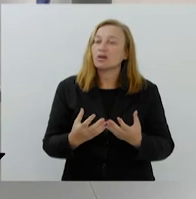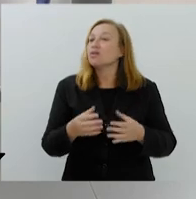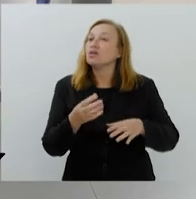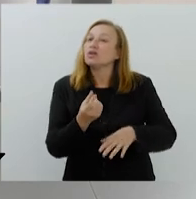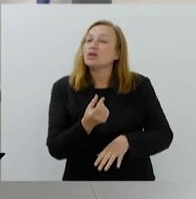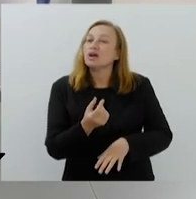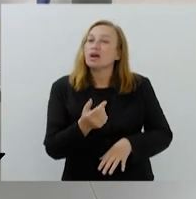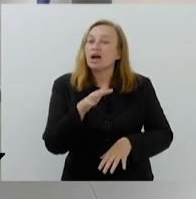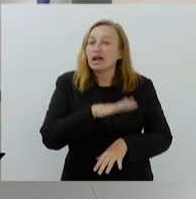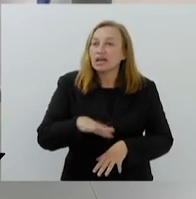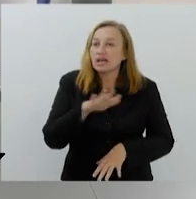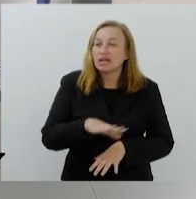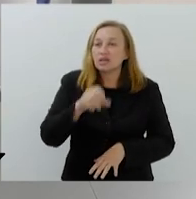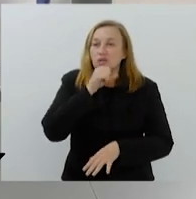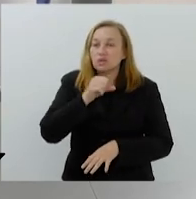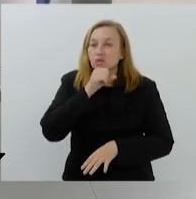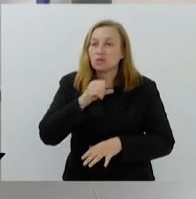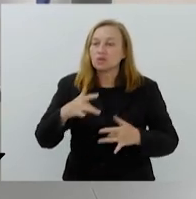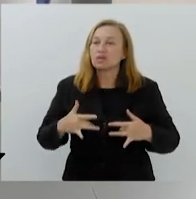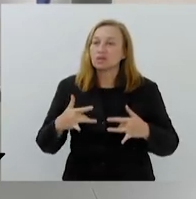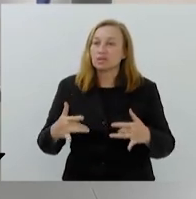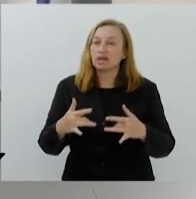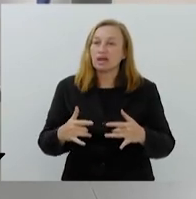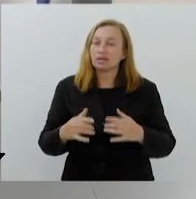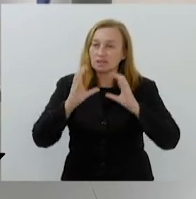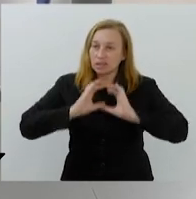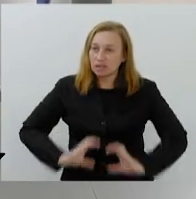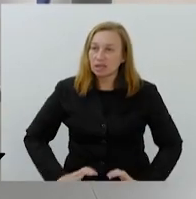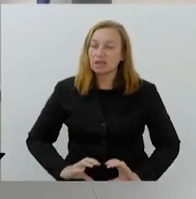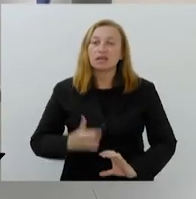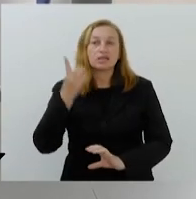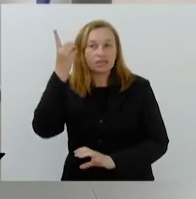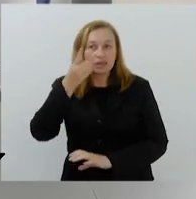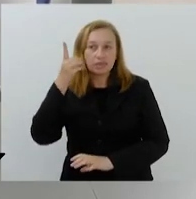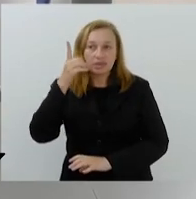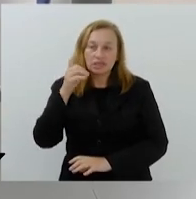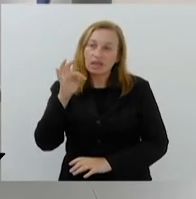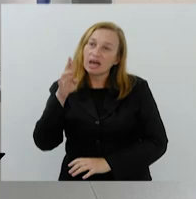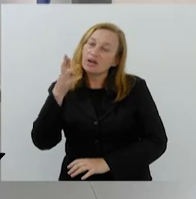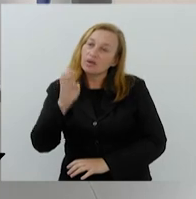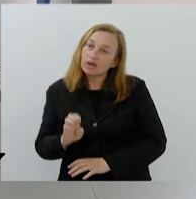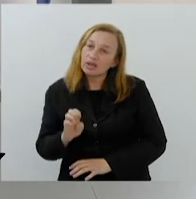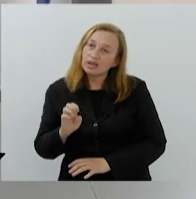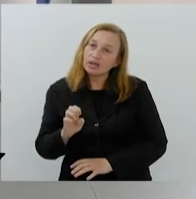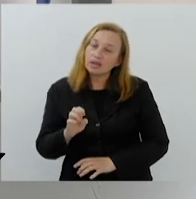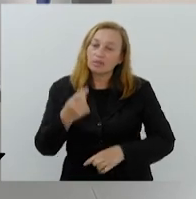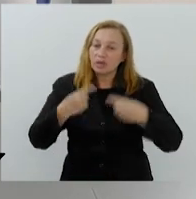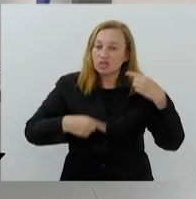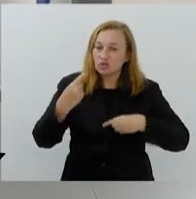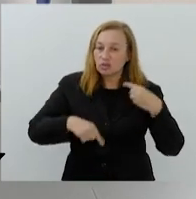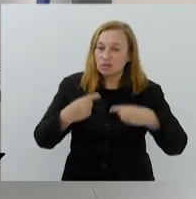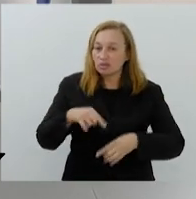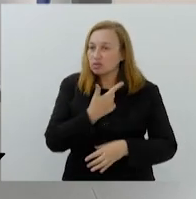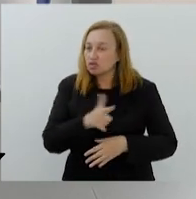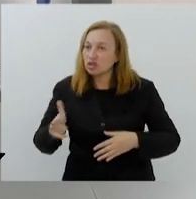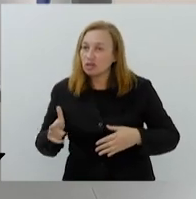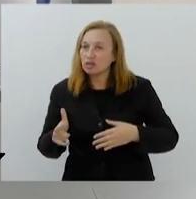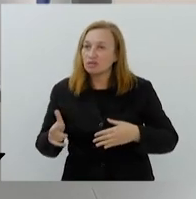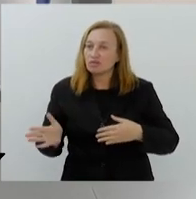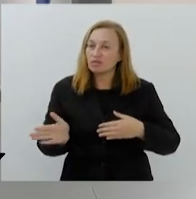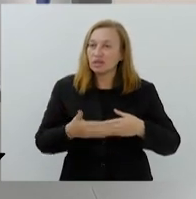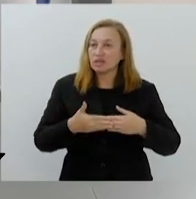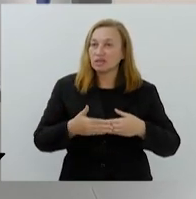idoso, cidadão solidário. Parecer do deputado Delaroli é pela legalidade, em discussão. Não havendo quem queira